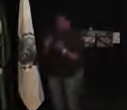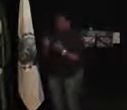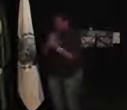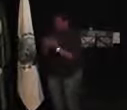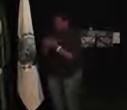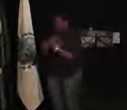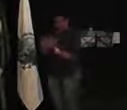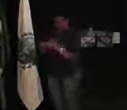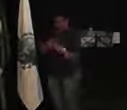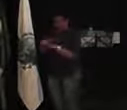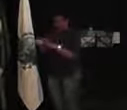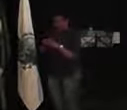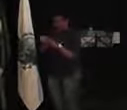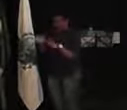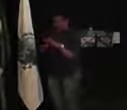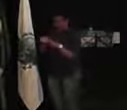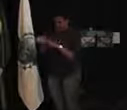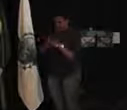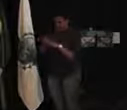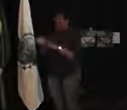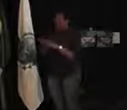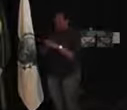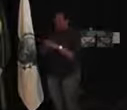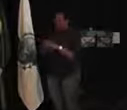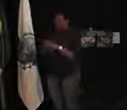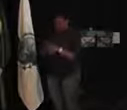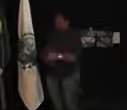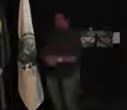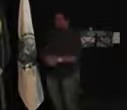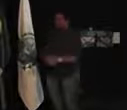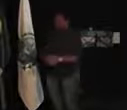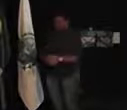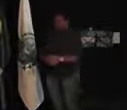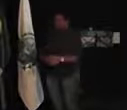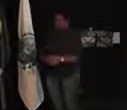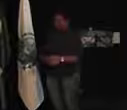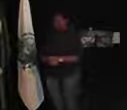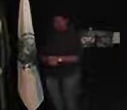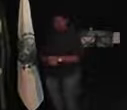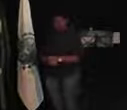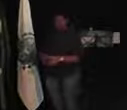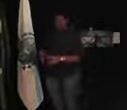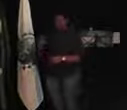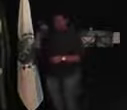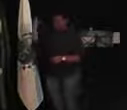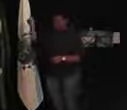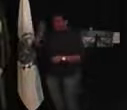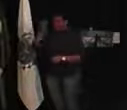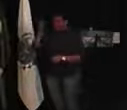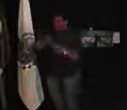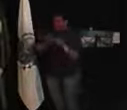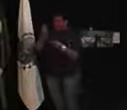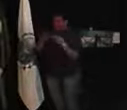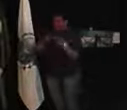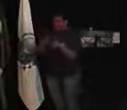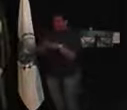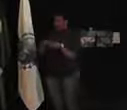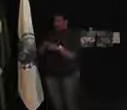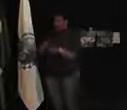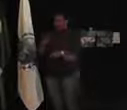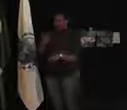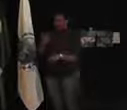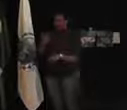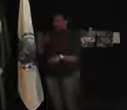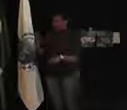educacionais, os conceitos tradicionais. Detestava. Uma coisa interessante que ele falava assim, olha, eu não tenho